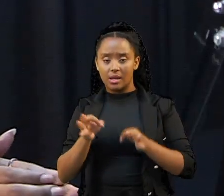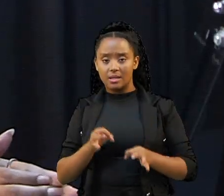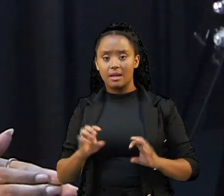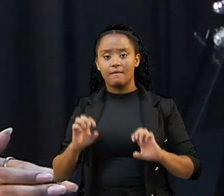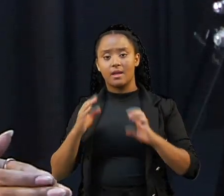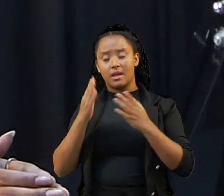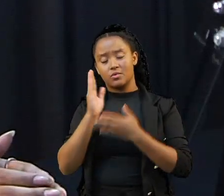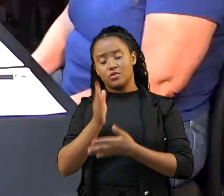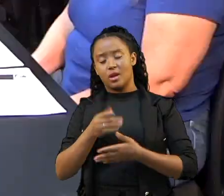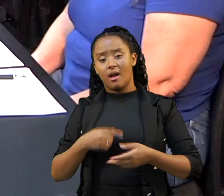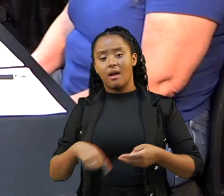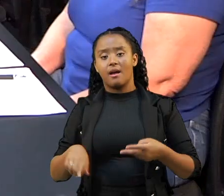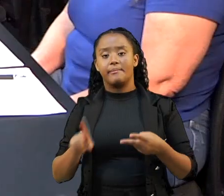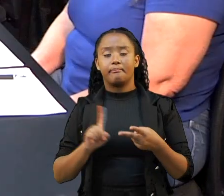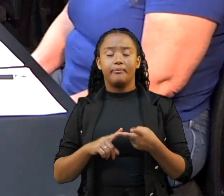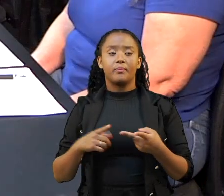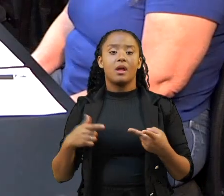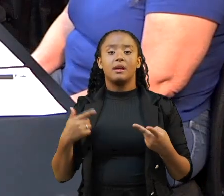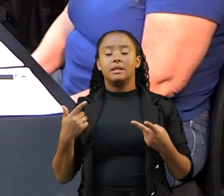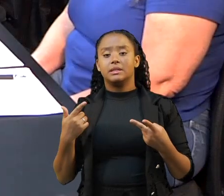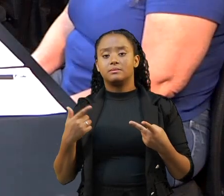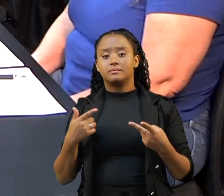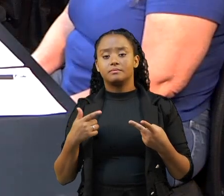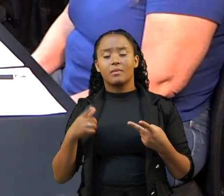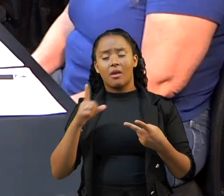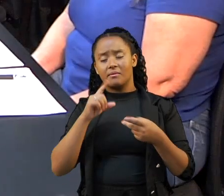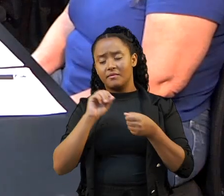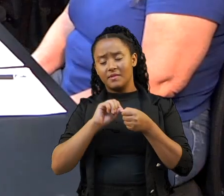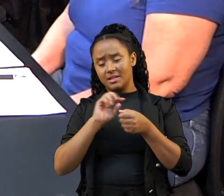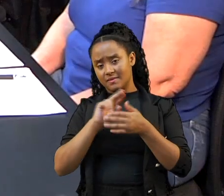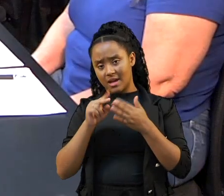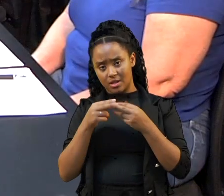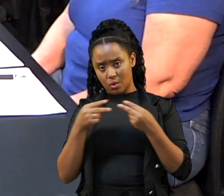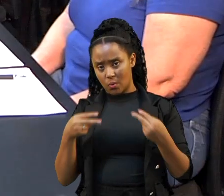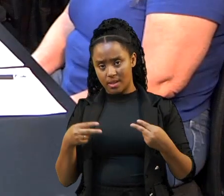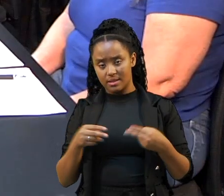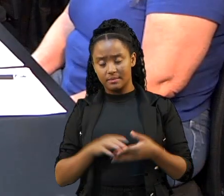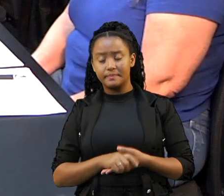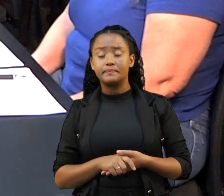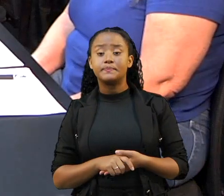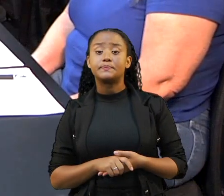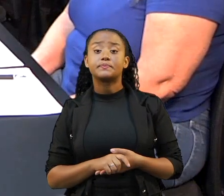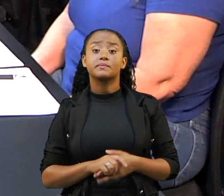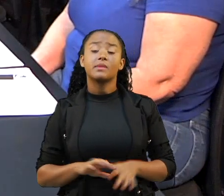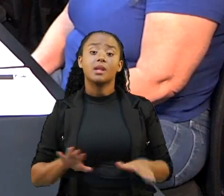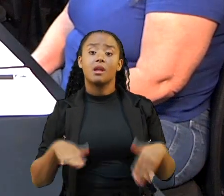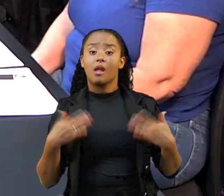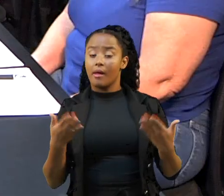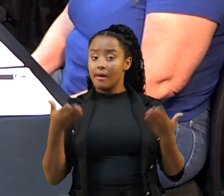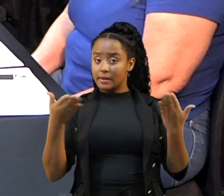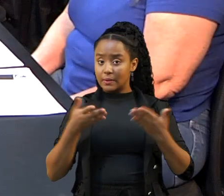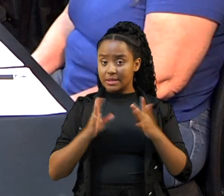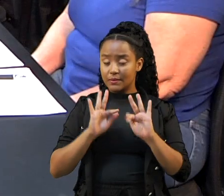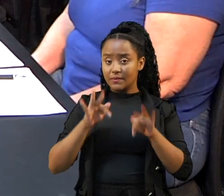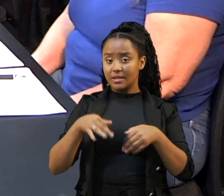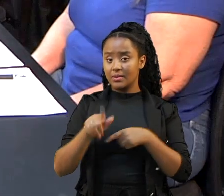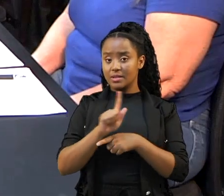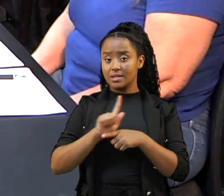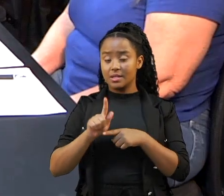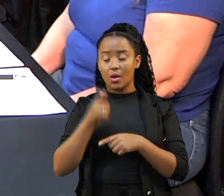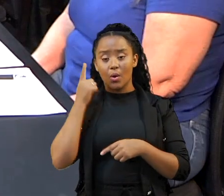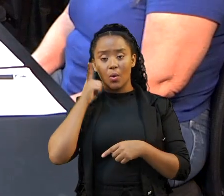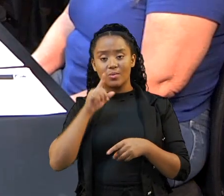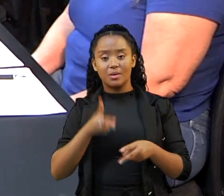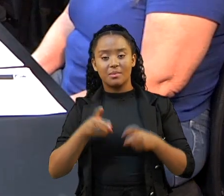organizei evento, eu fiz essas outras coisas que eu falei, né? E aí, agora está no final de